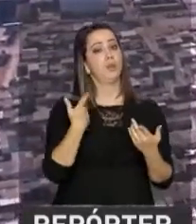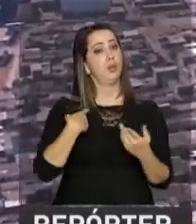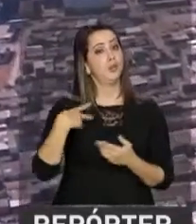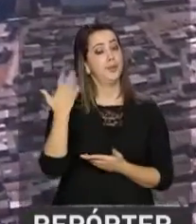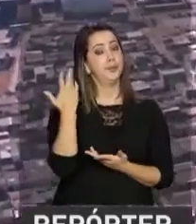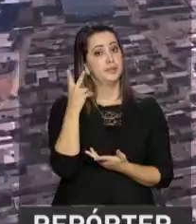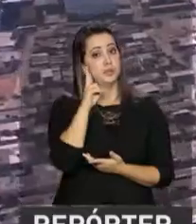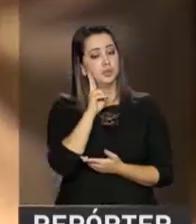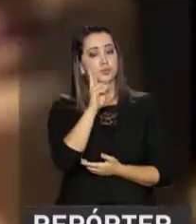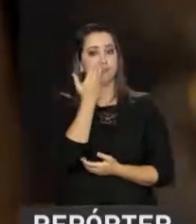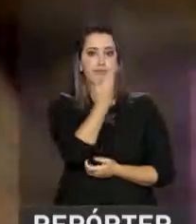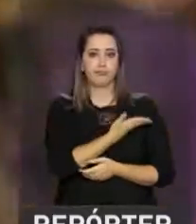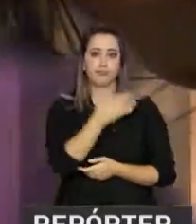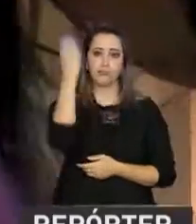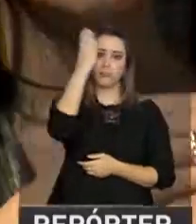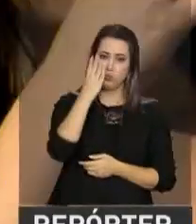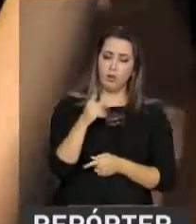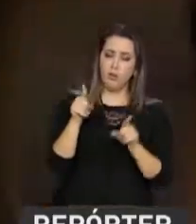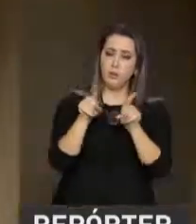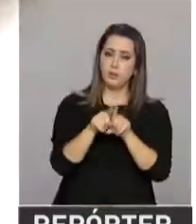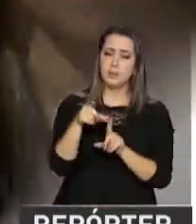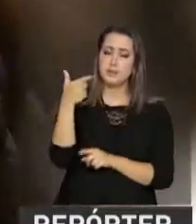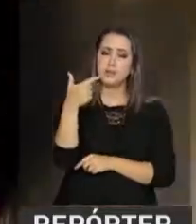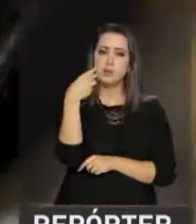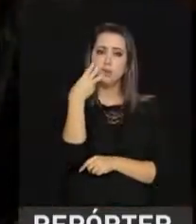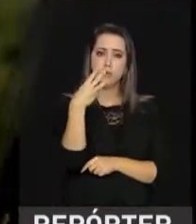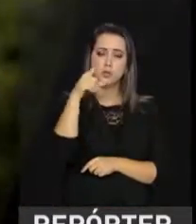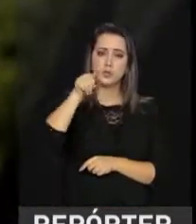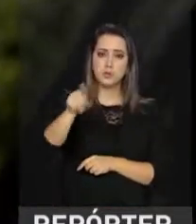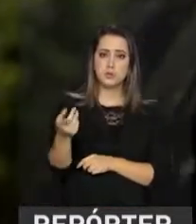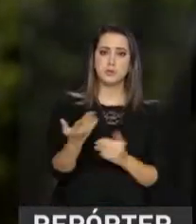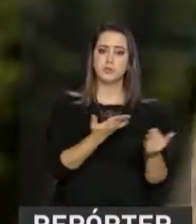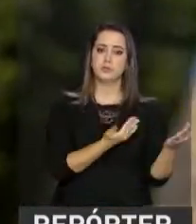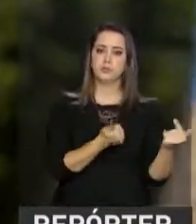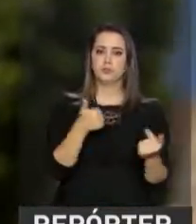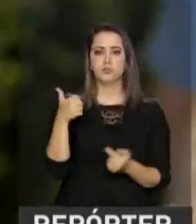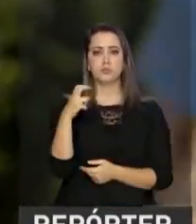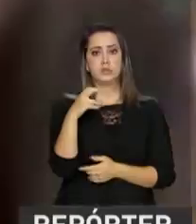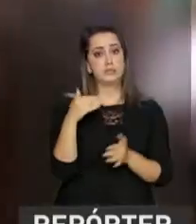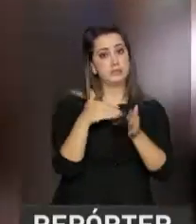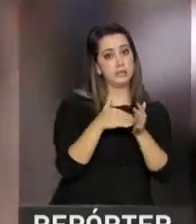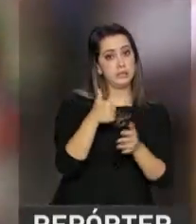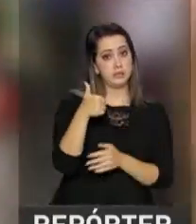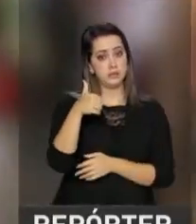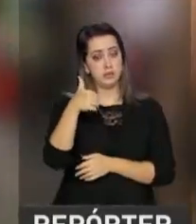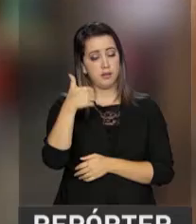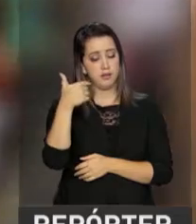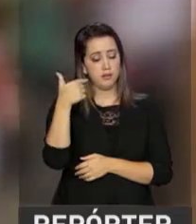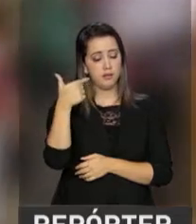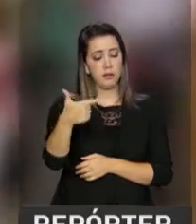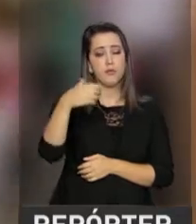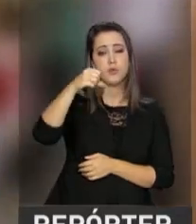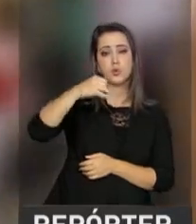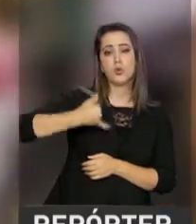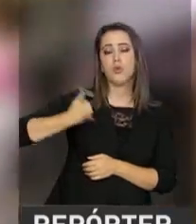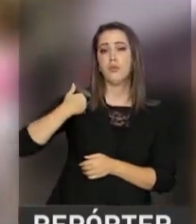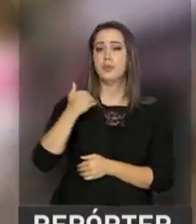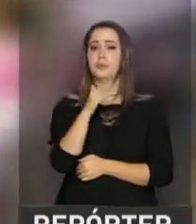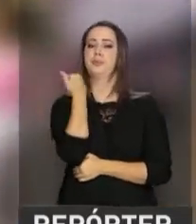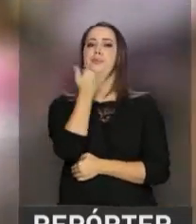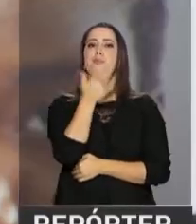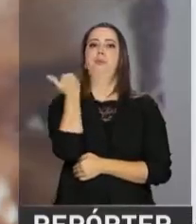no brasil 23 mil jovens entre 15 e 29 anos morrem todos os anos por